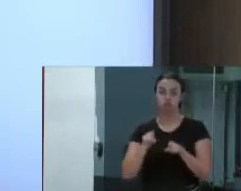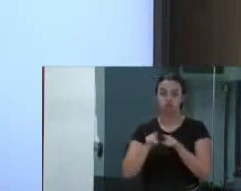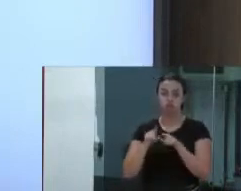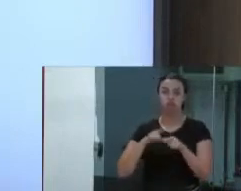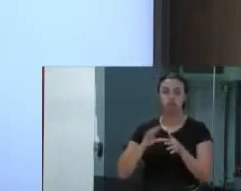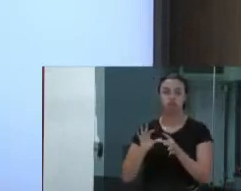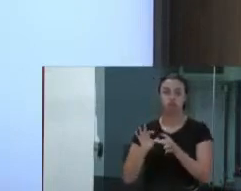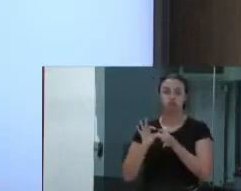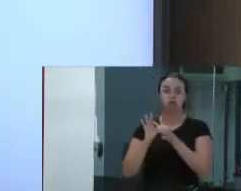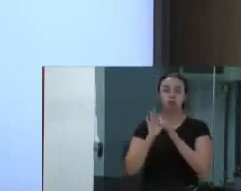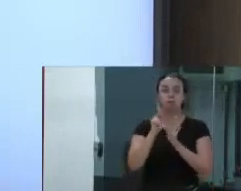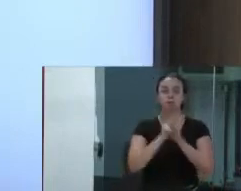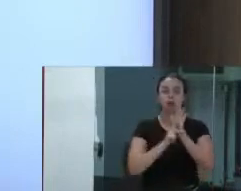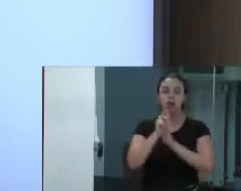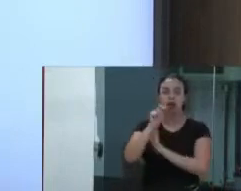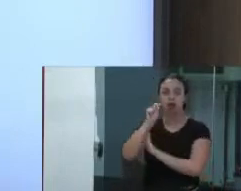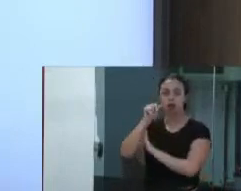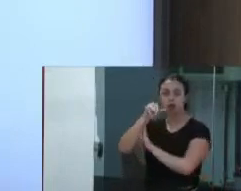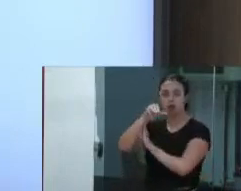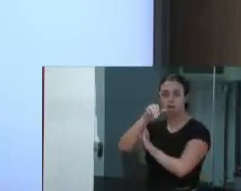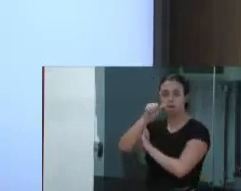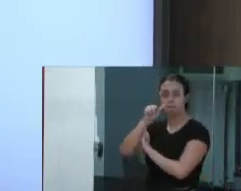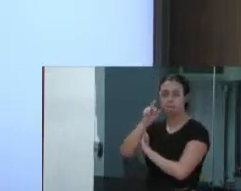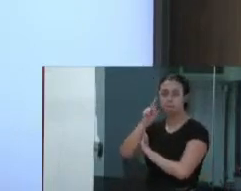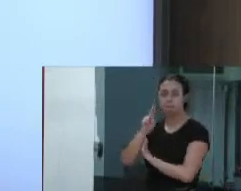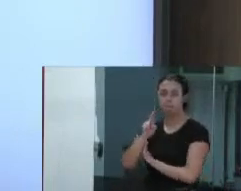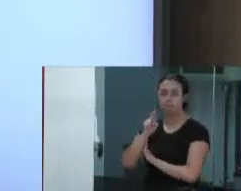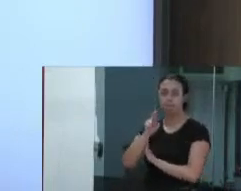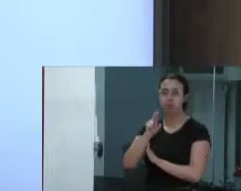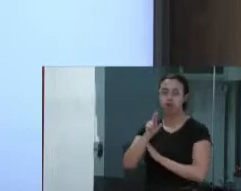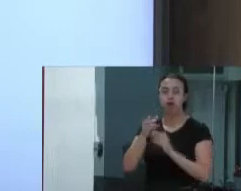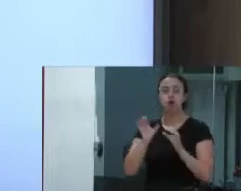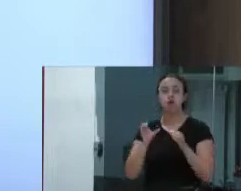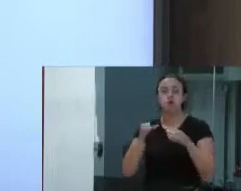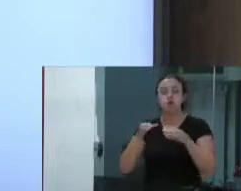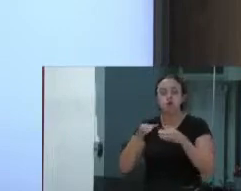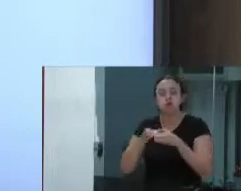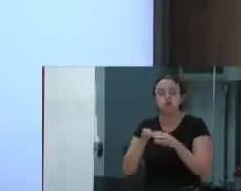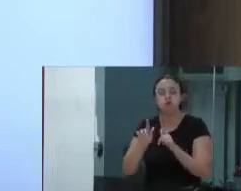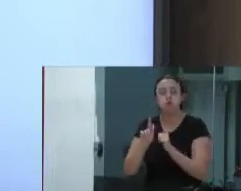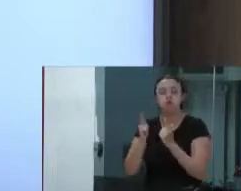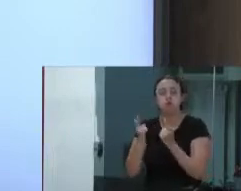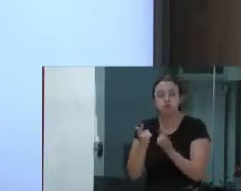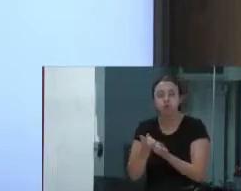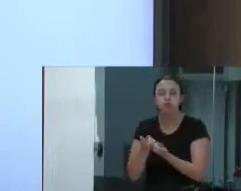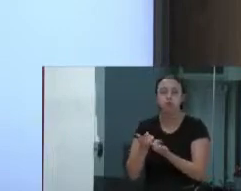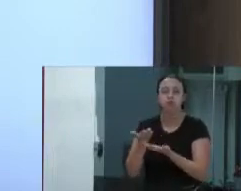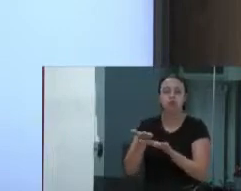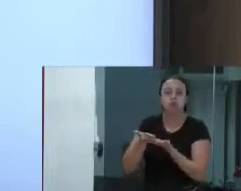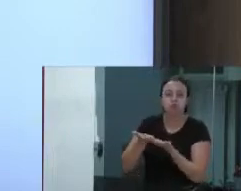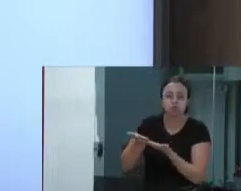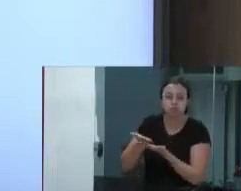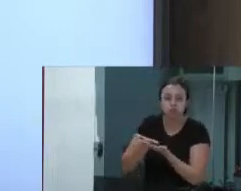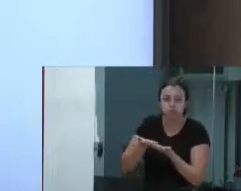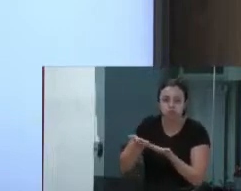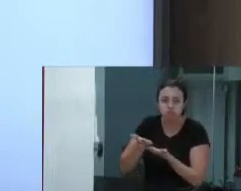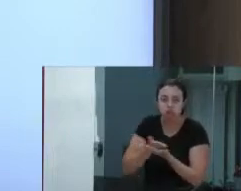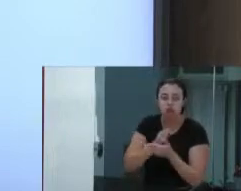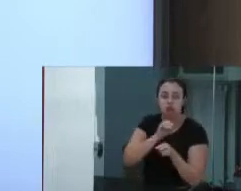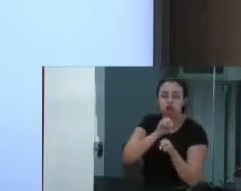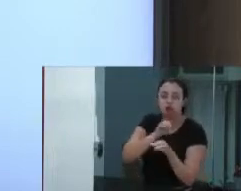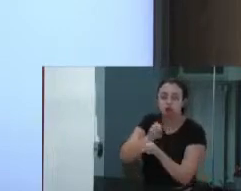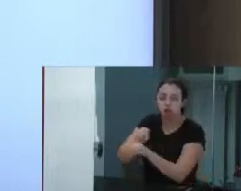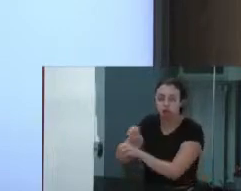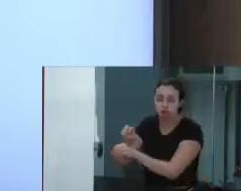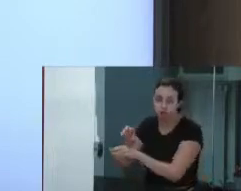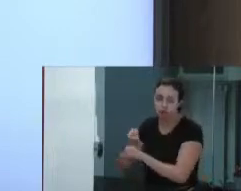Amar, que fica também na Casa dos Conselhos, que são, né, são grupos terapêuticos, orientação jurídica, eles também têm um atendimento lá junto